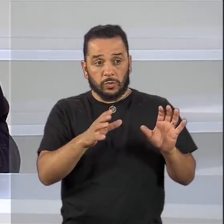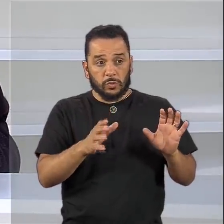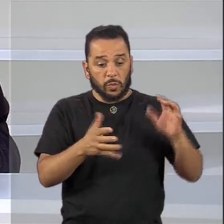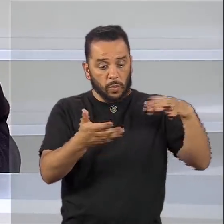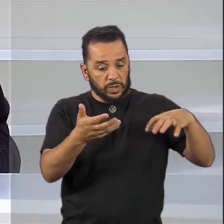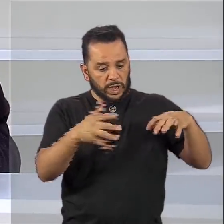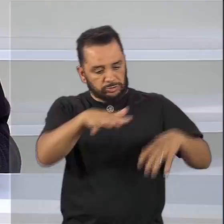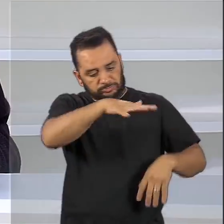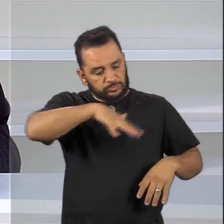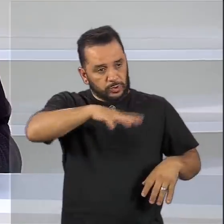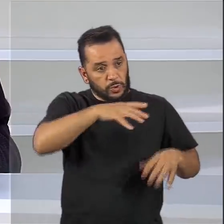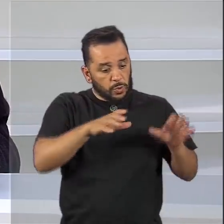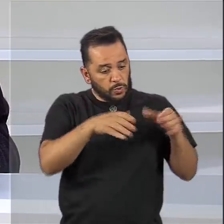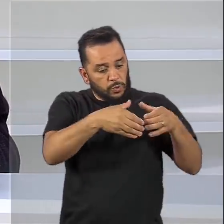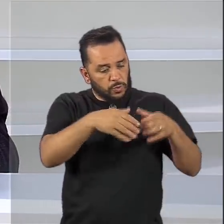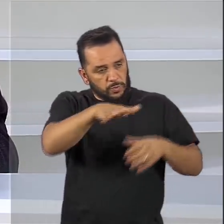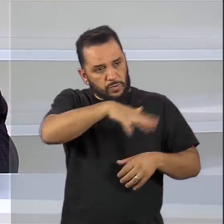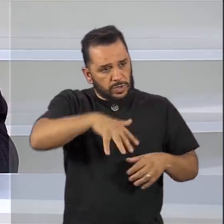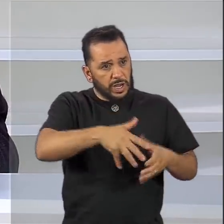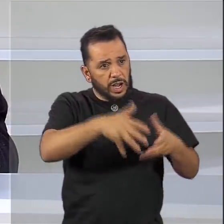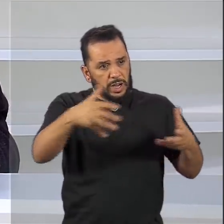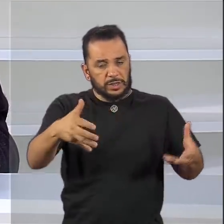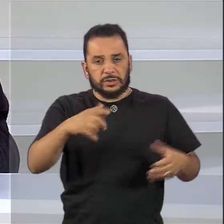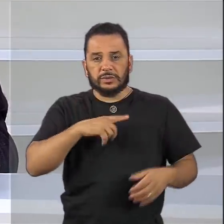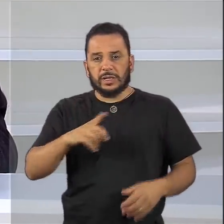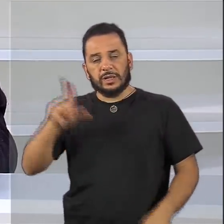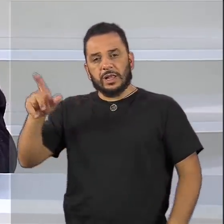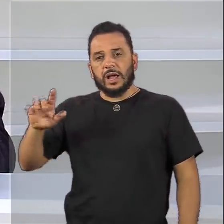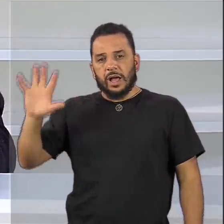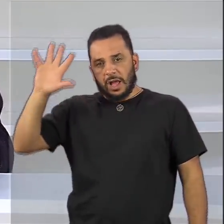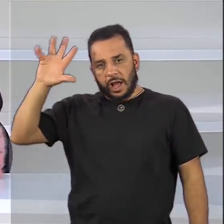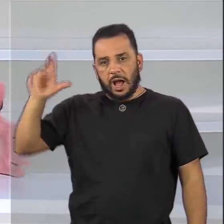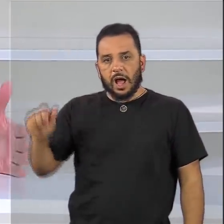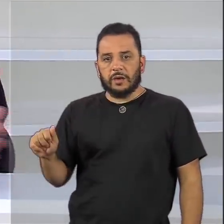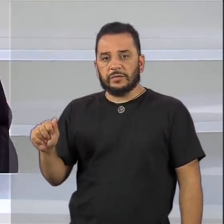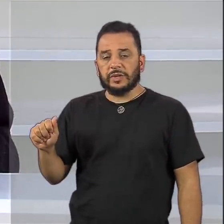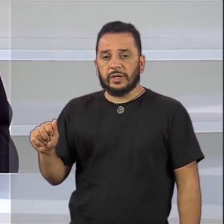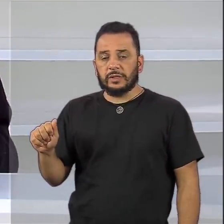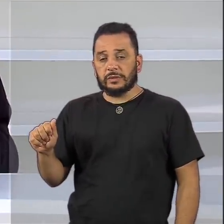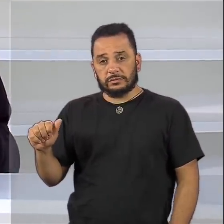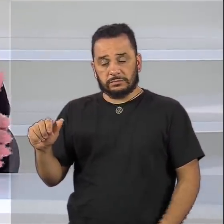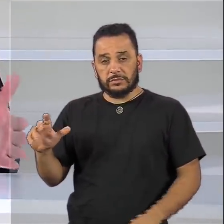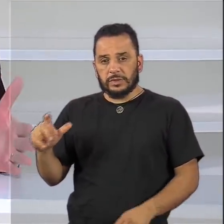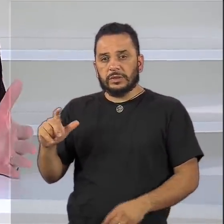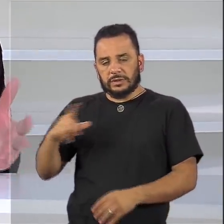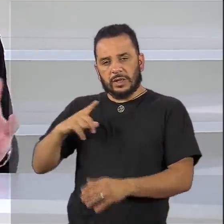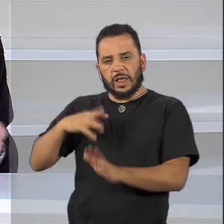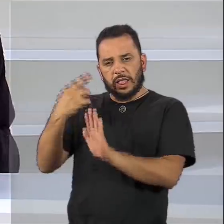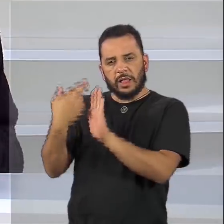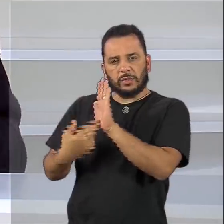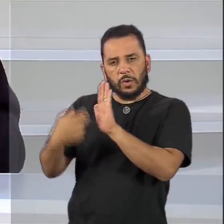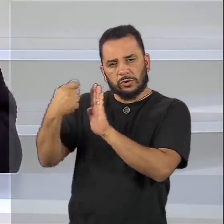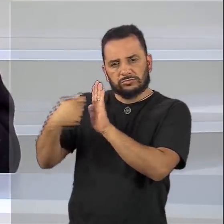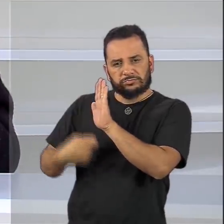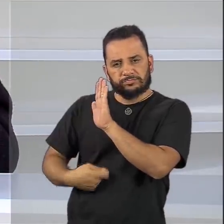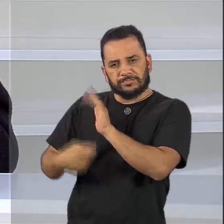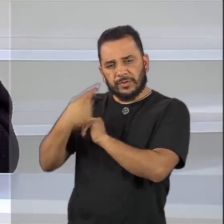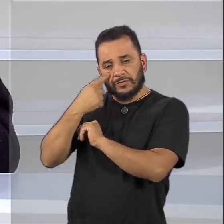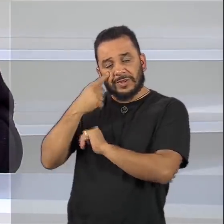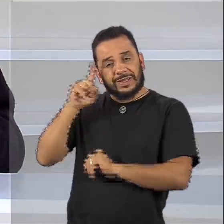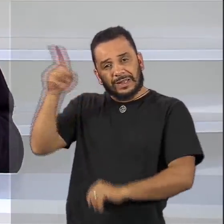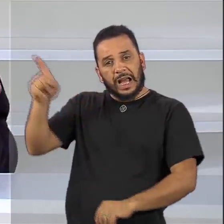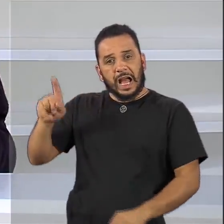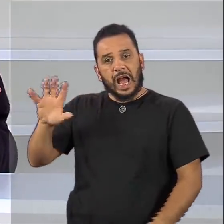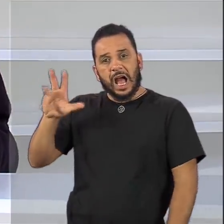recebi um levantamento da World Press Review sobre a África, mostrando o seguinte, que estão emergindo na